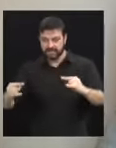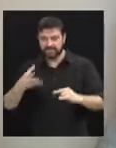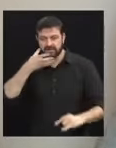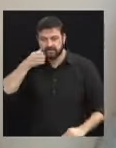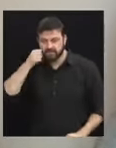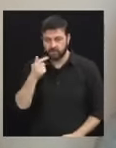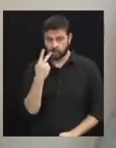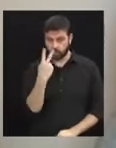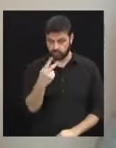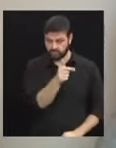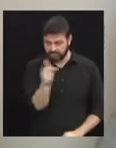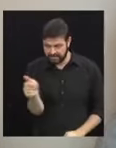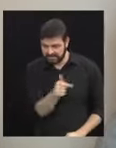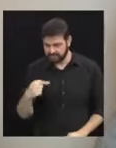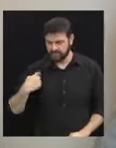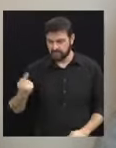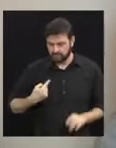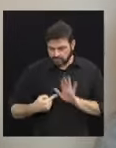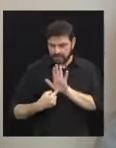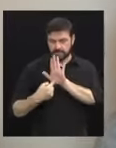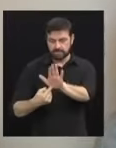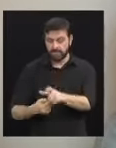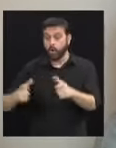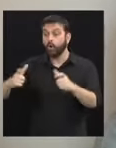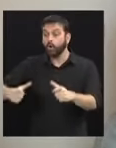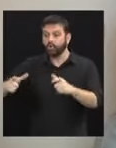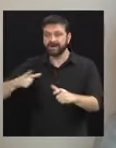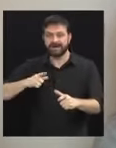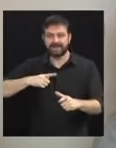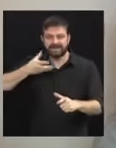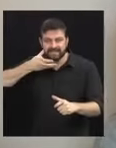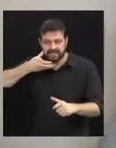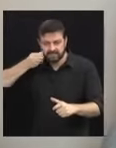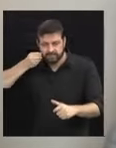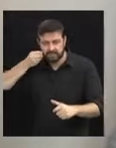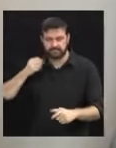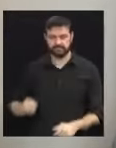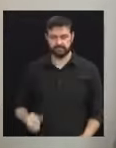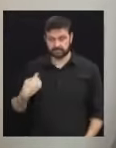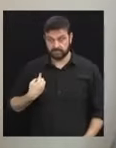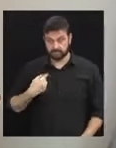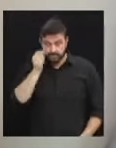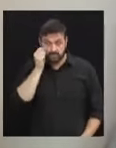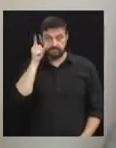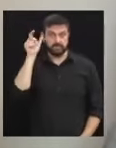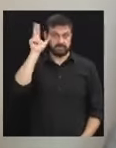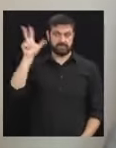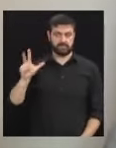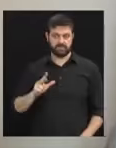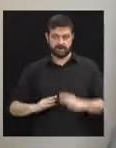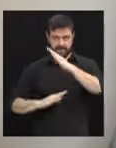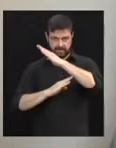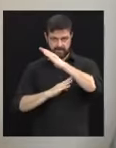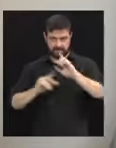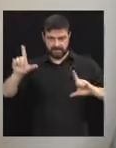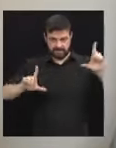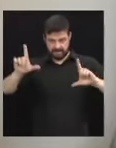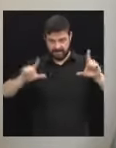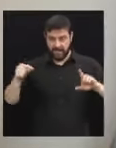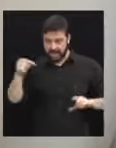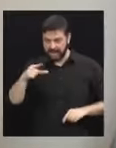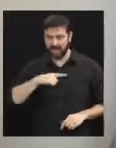últimas semanas nossas foram veiculadas as feiras da Like Bichos, então fique esperto aí também assistindo o nosso noticiário, que